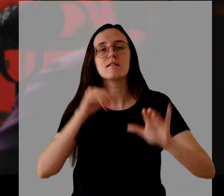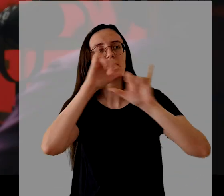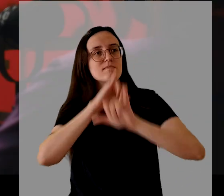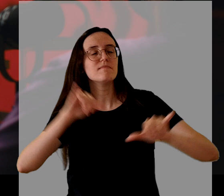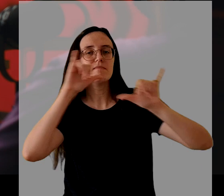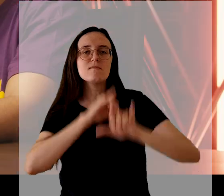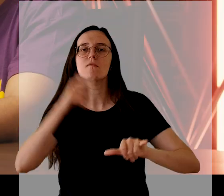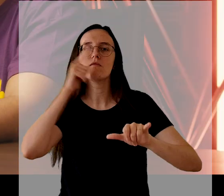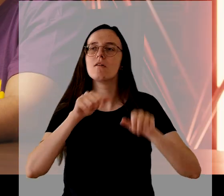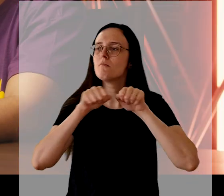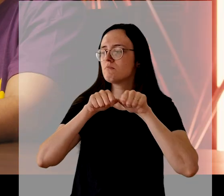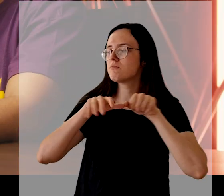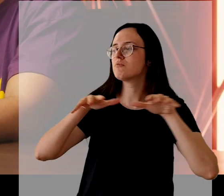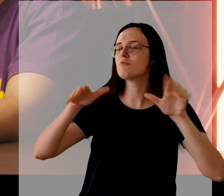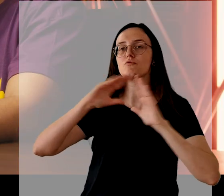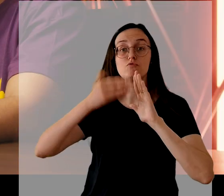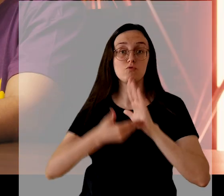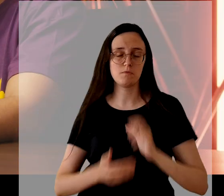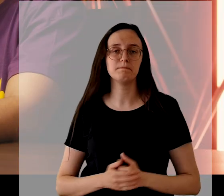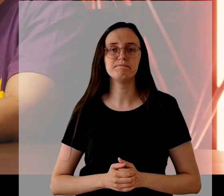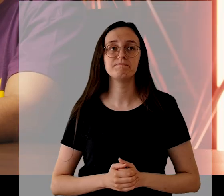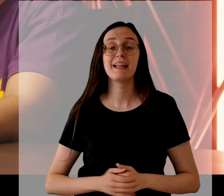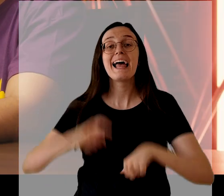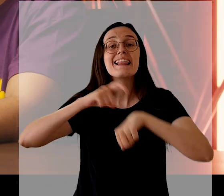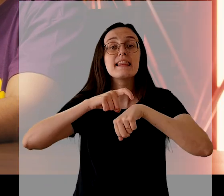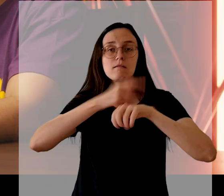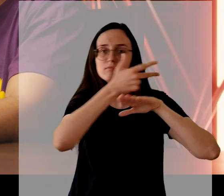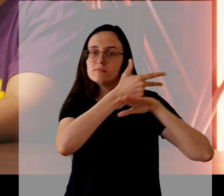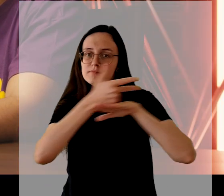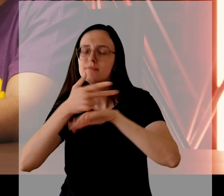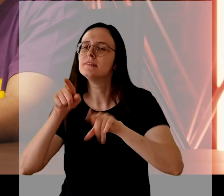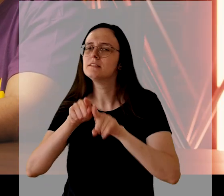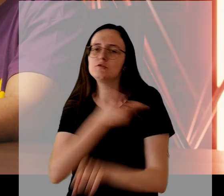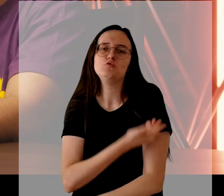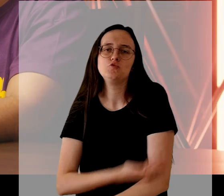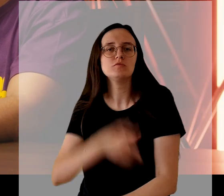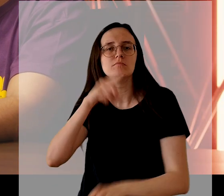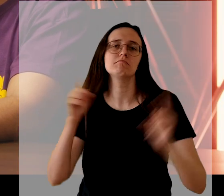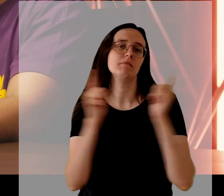publicidade seja lançado e o tempo de gravação costuma ser menor também.